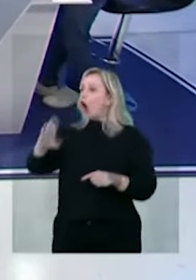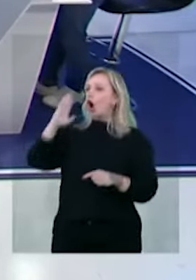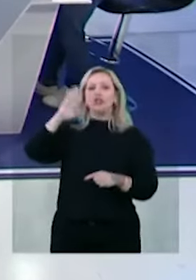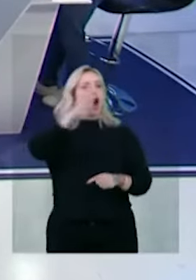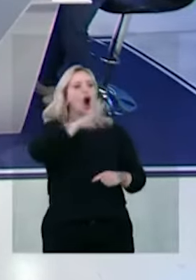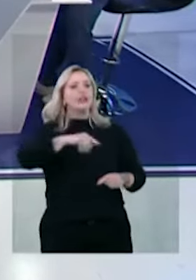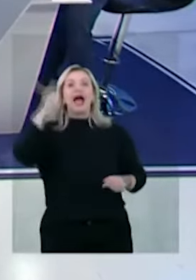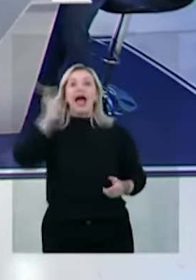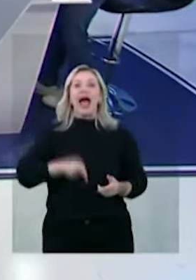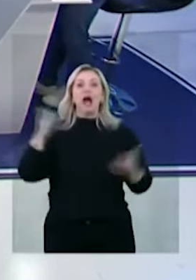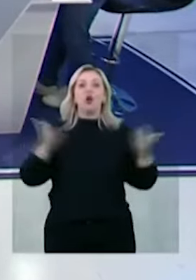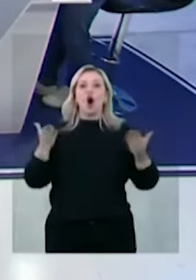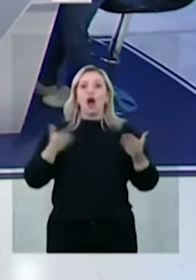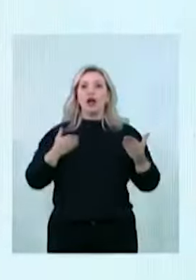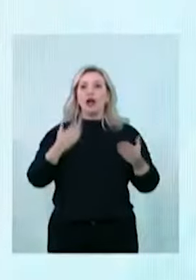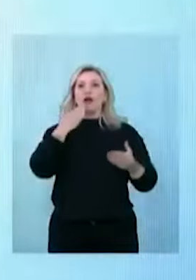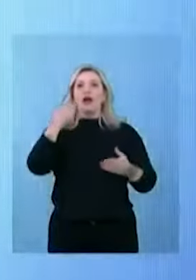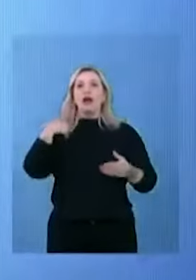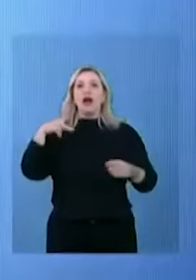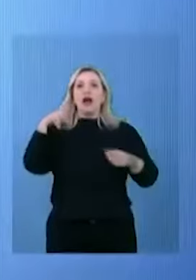em AG